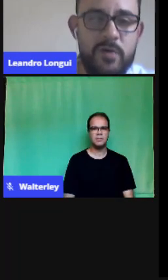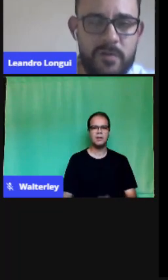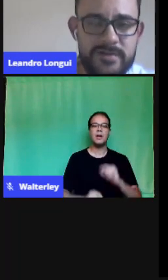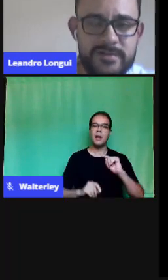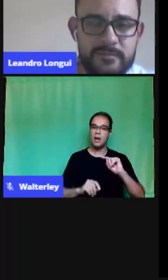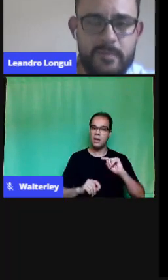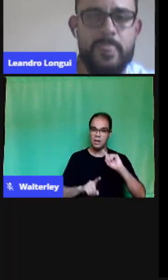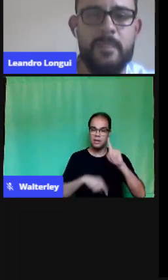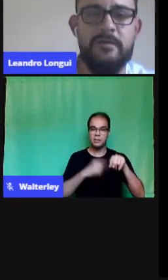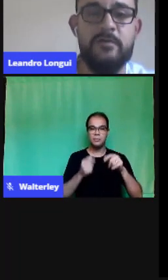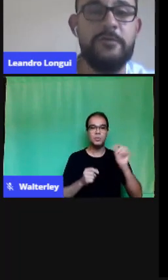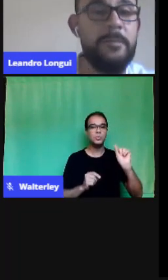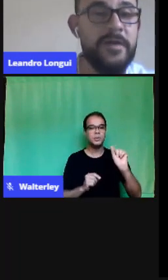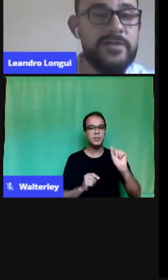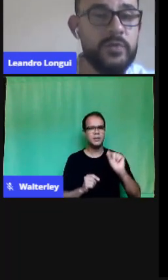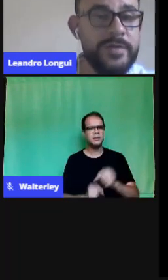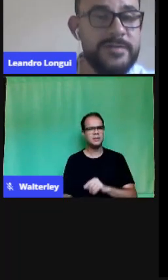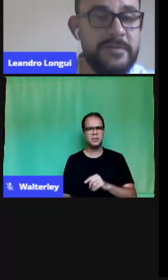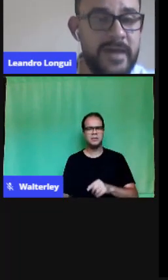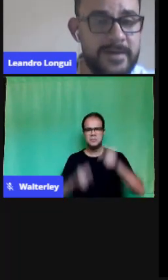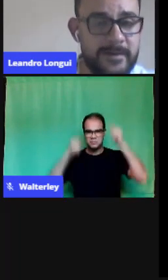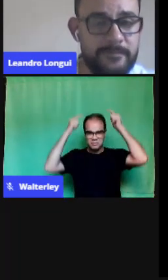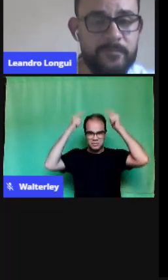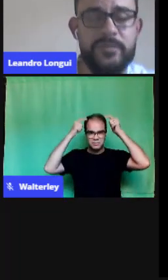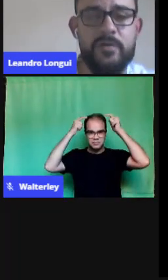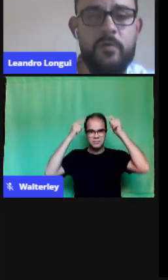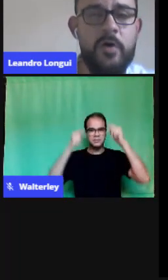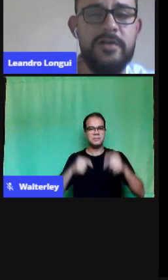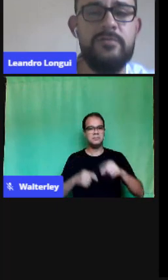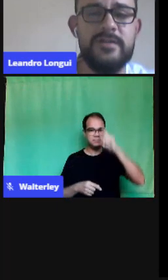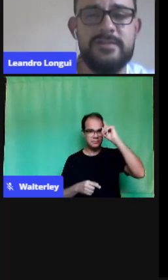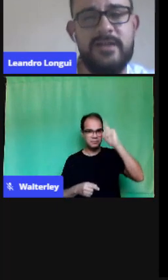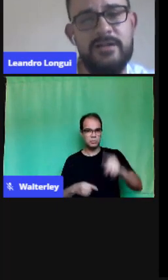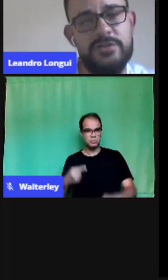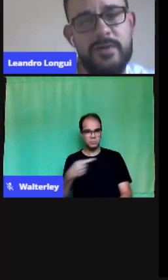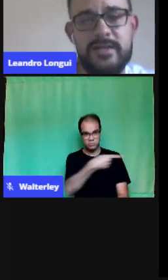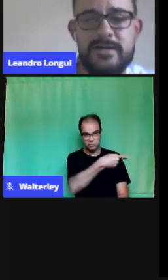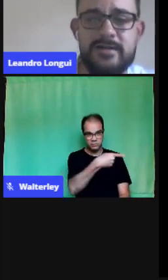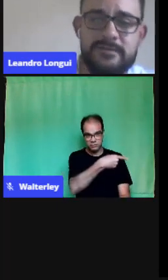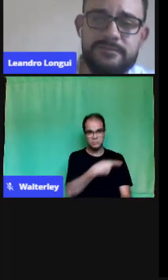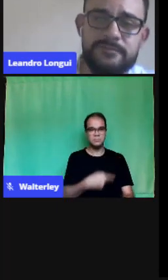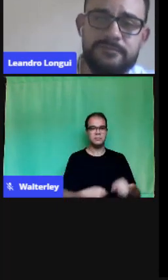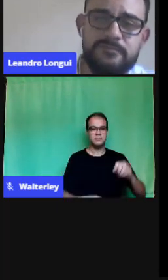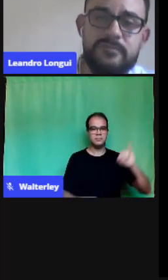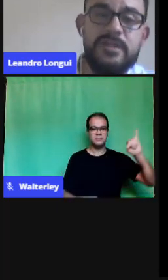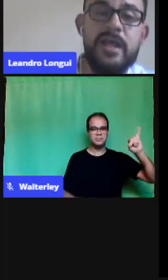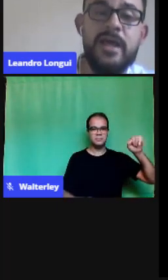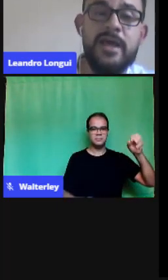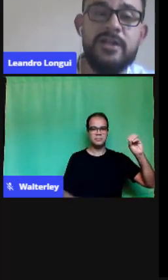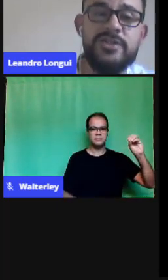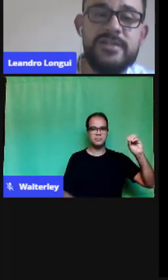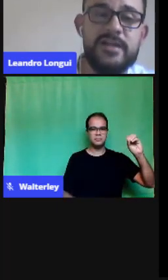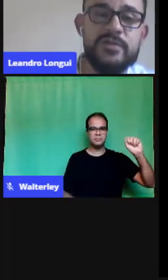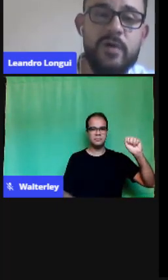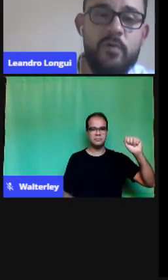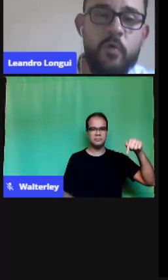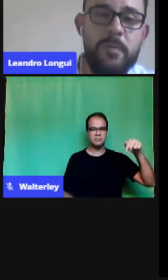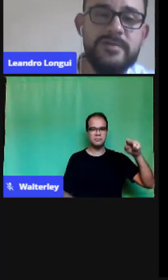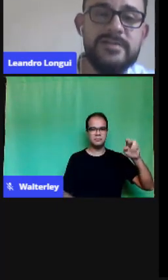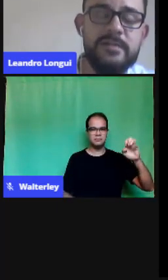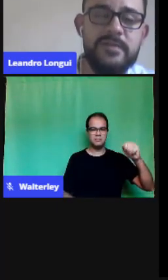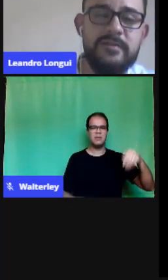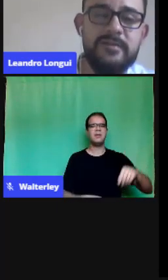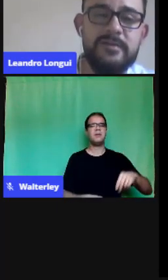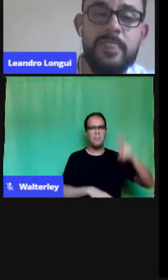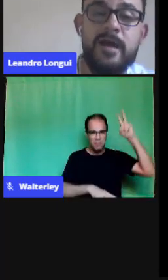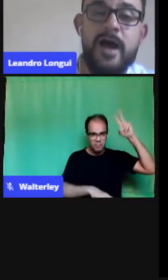Ilha das Cobras. Foi preso Luiz Vieira, cônego na cidade de Mariana. Dizem que a sua